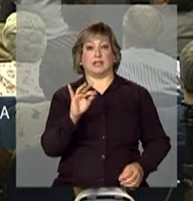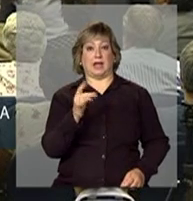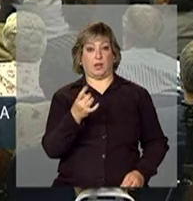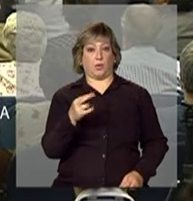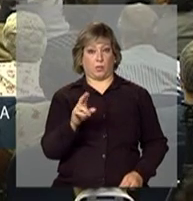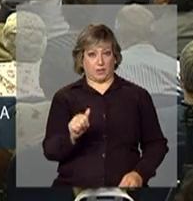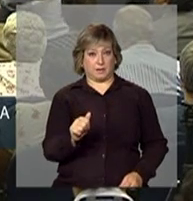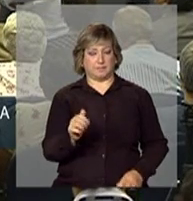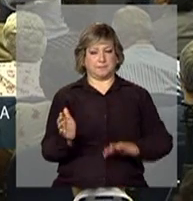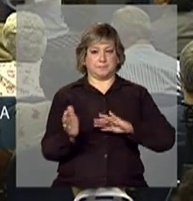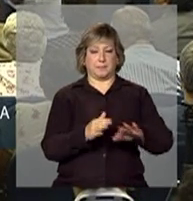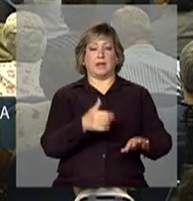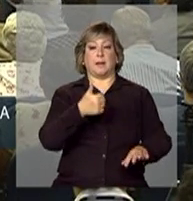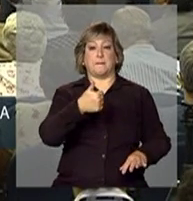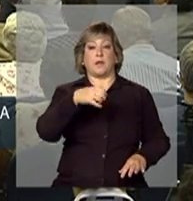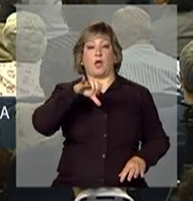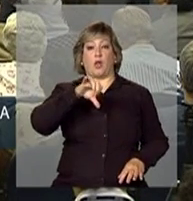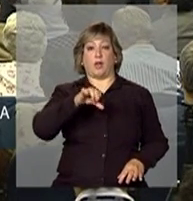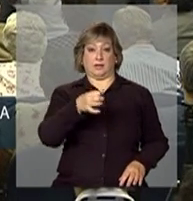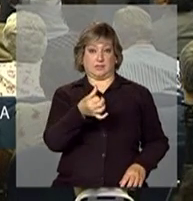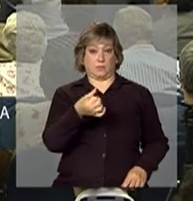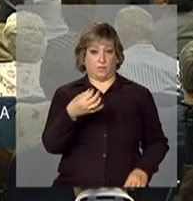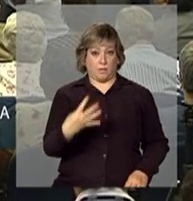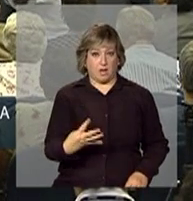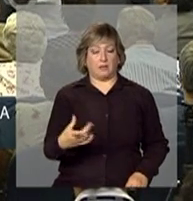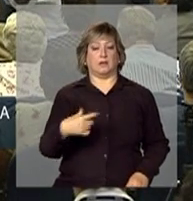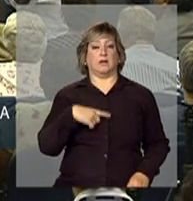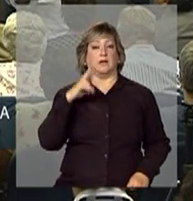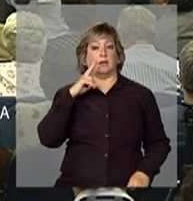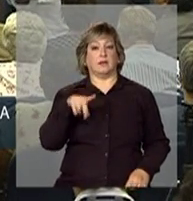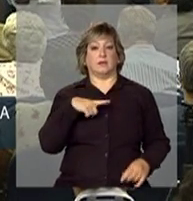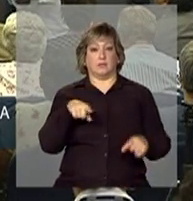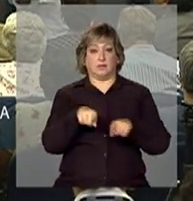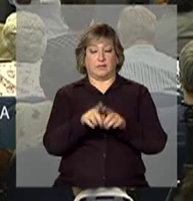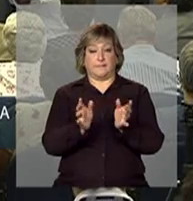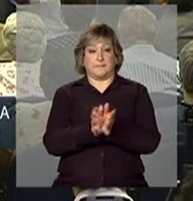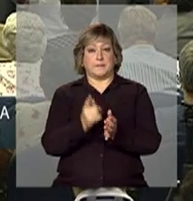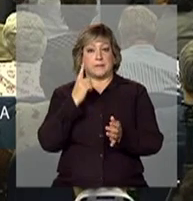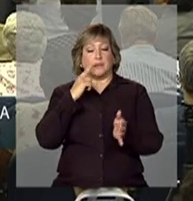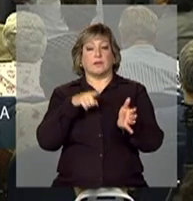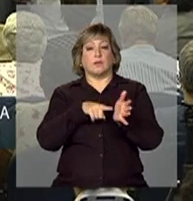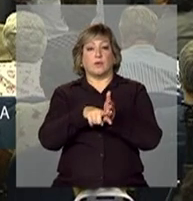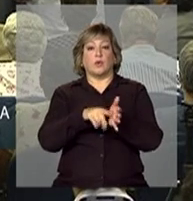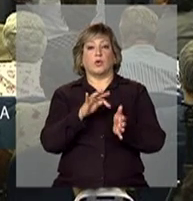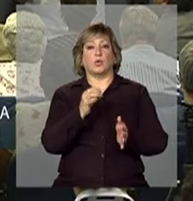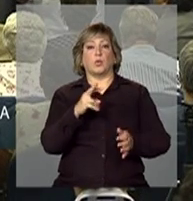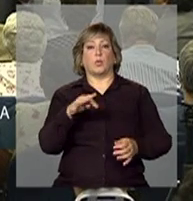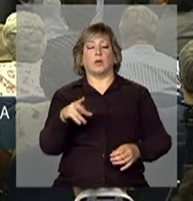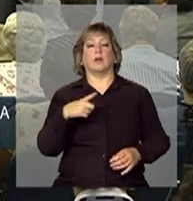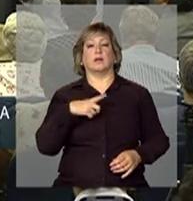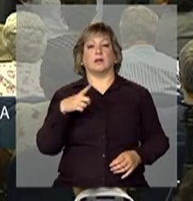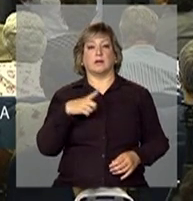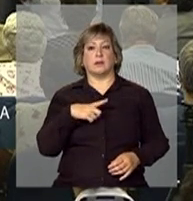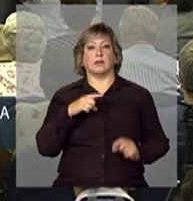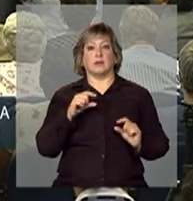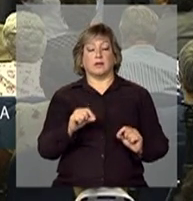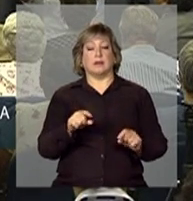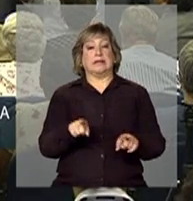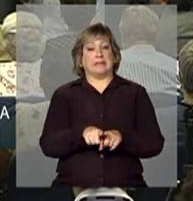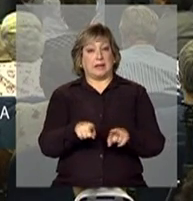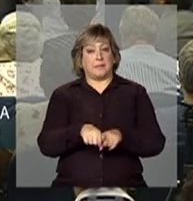Em 1964, é possível identificar centros de detenção e tortura. E em 1964,